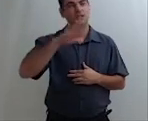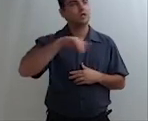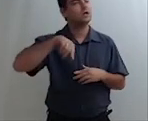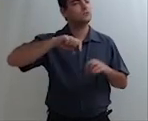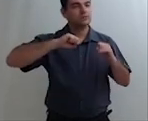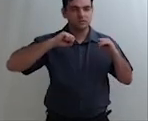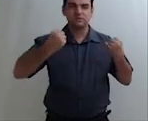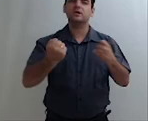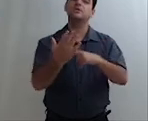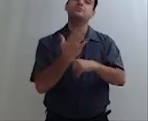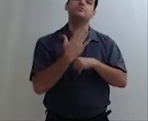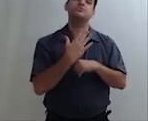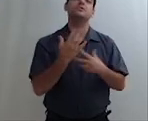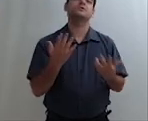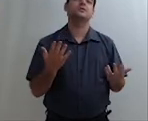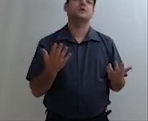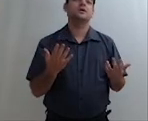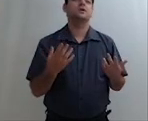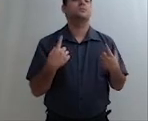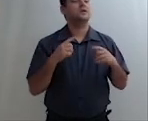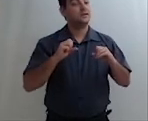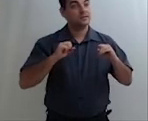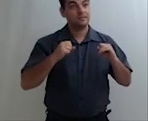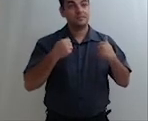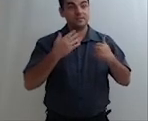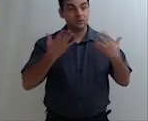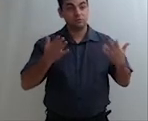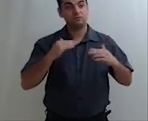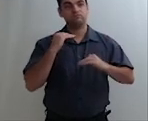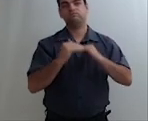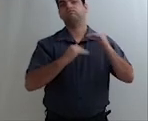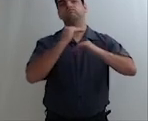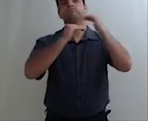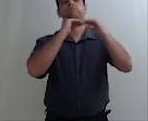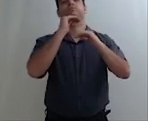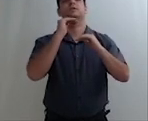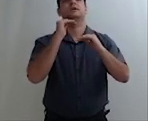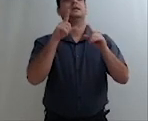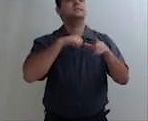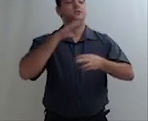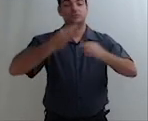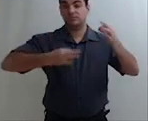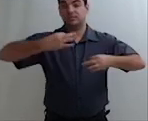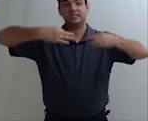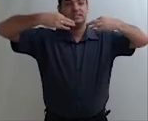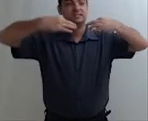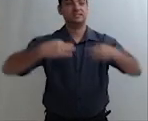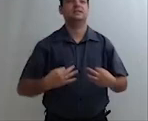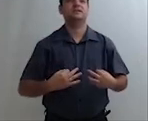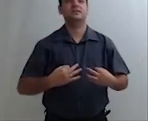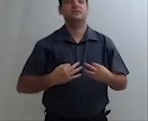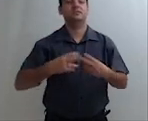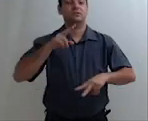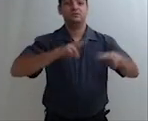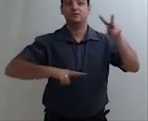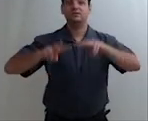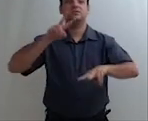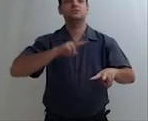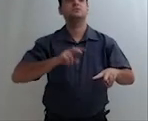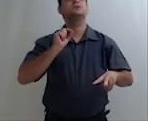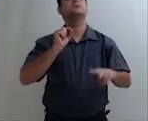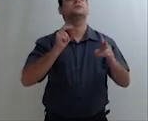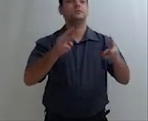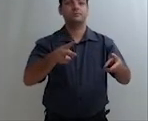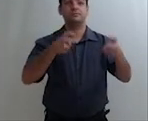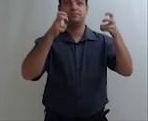que avancemos dentro do que temos hoje para uma ótica de que se um reconhecimento